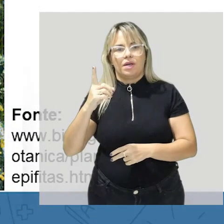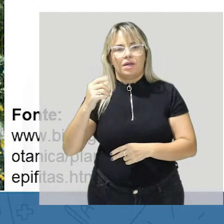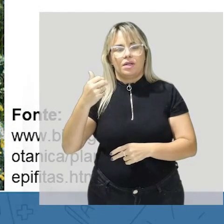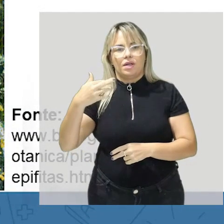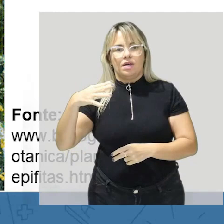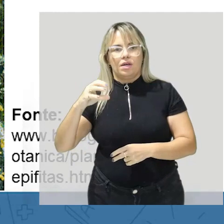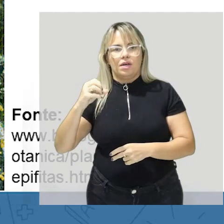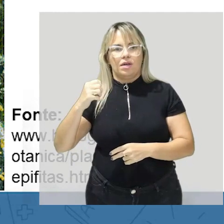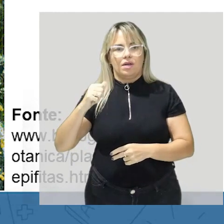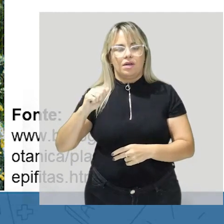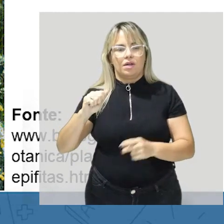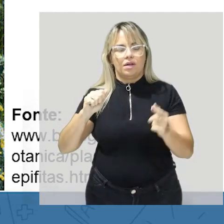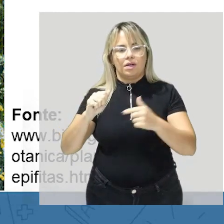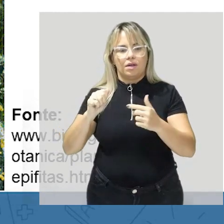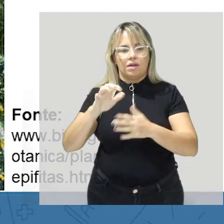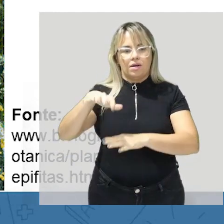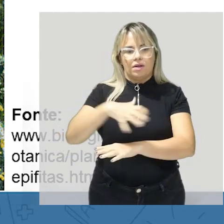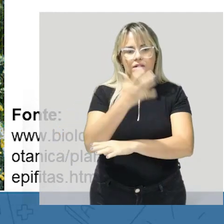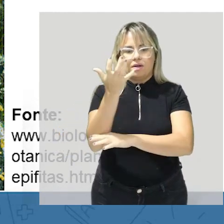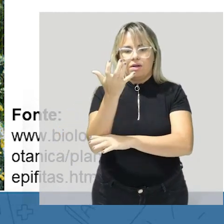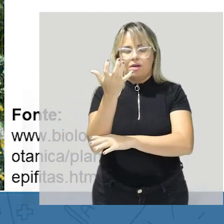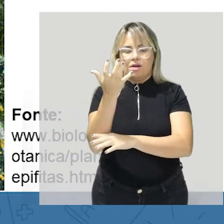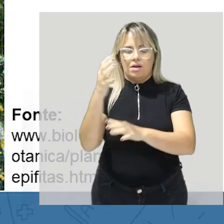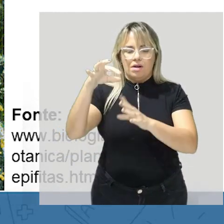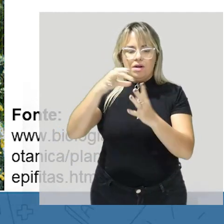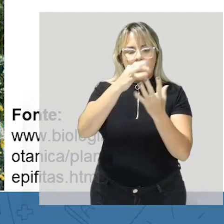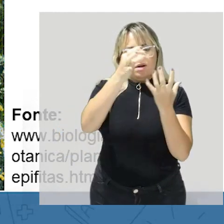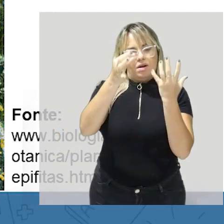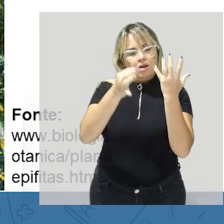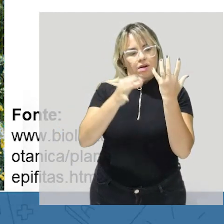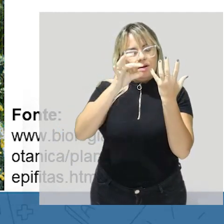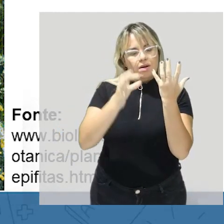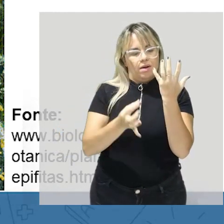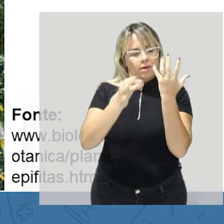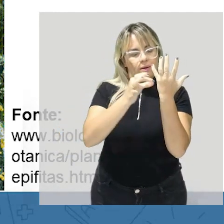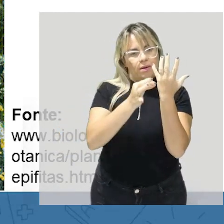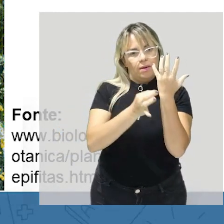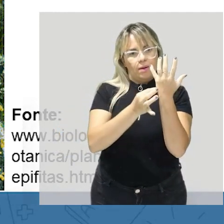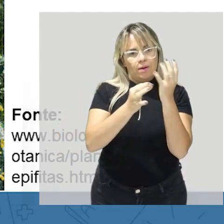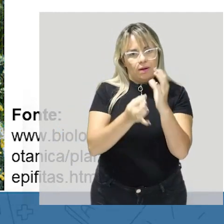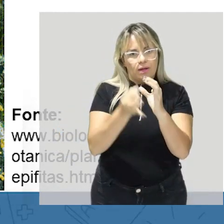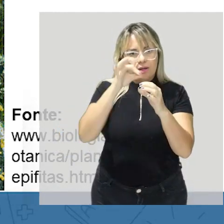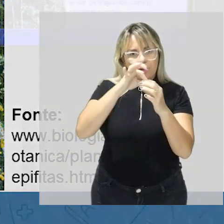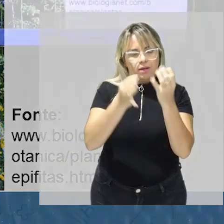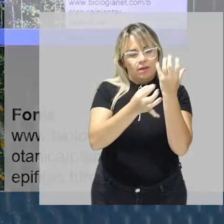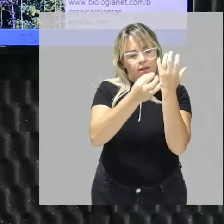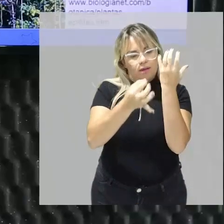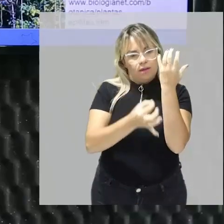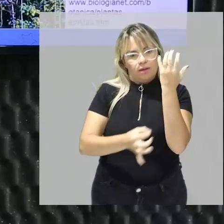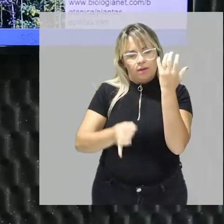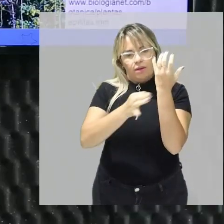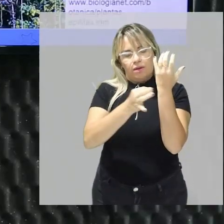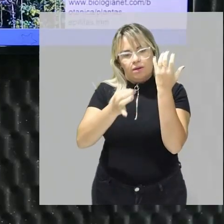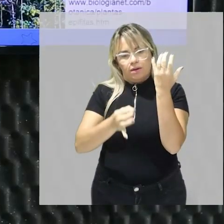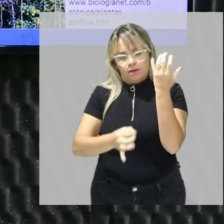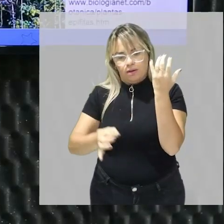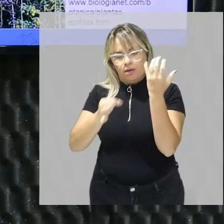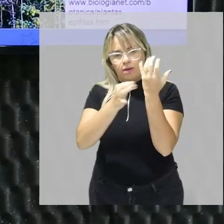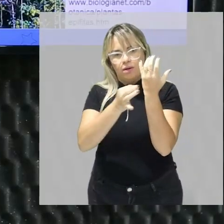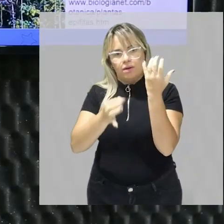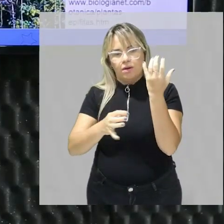os troncos das árvores e podem nascer ali, elas germinam e termina sendo o refúgio para que ela